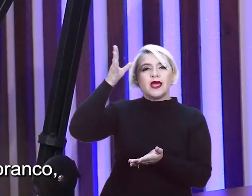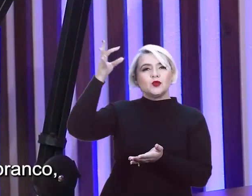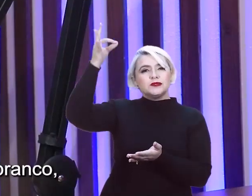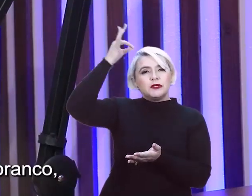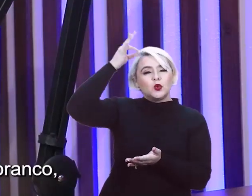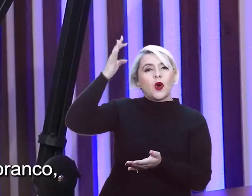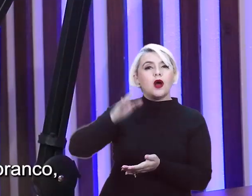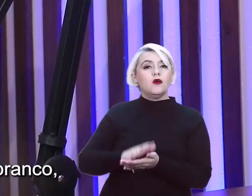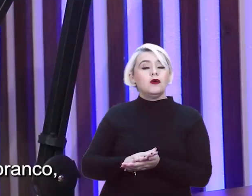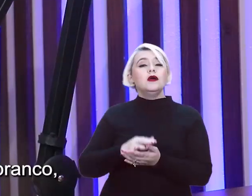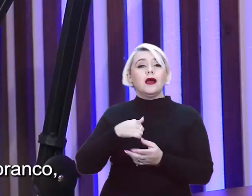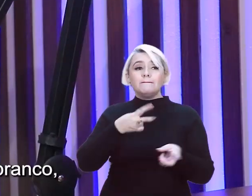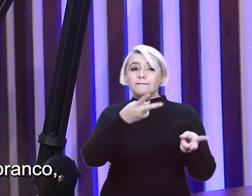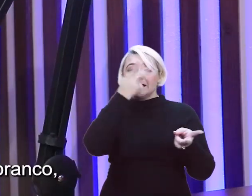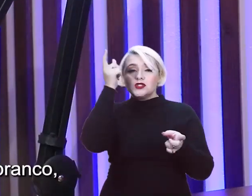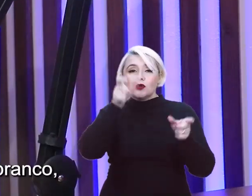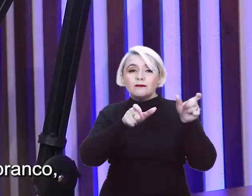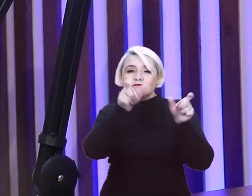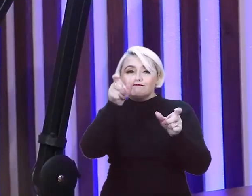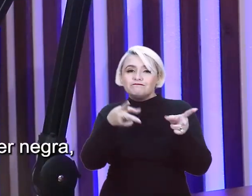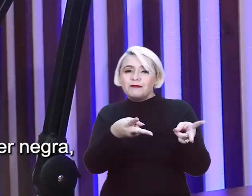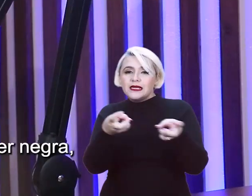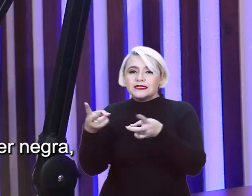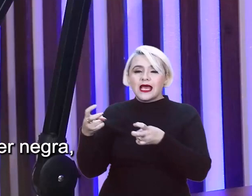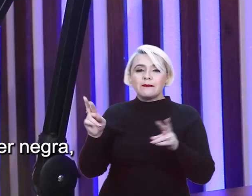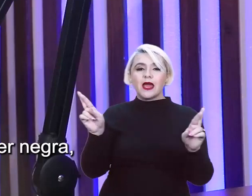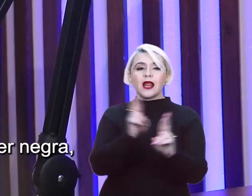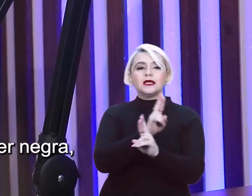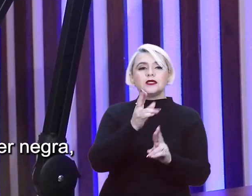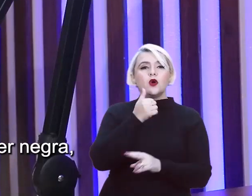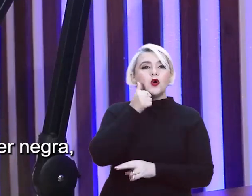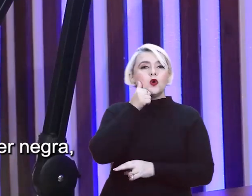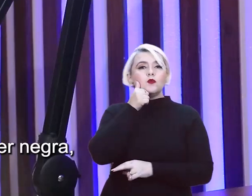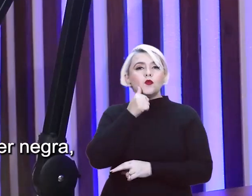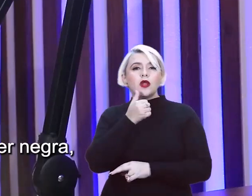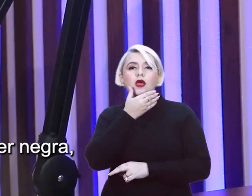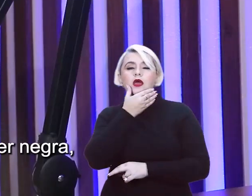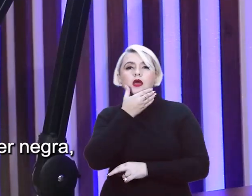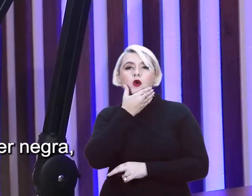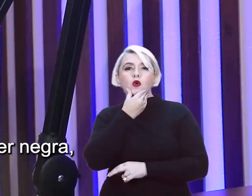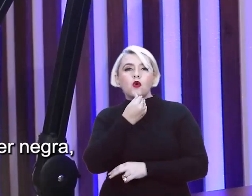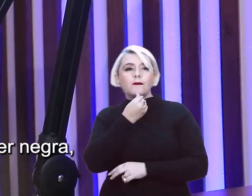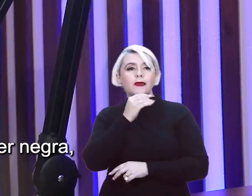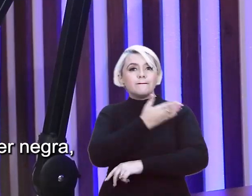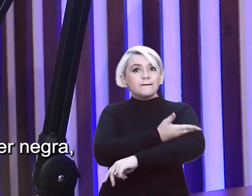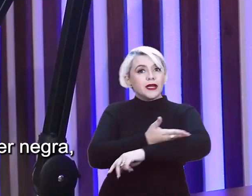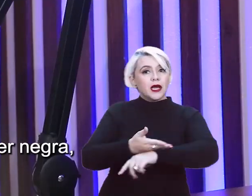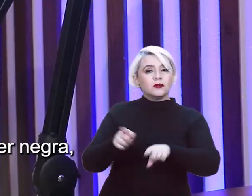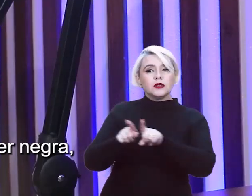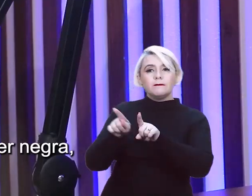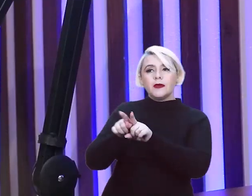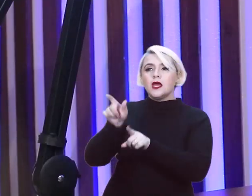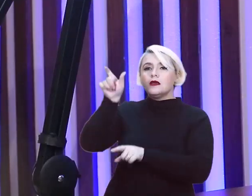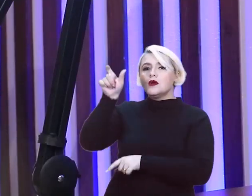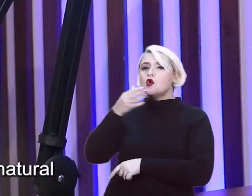perceba essa relação do homem branco, mulher branca, homem negro, mulher negra, como se fosse normal.